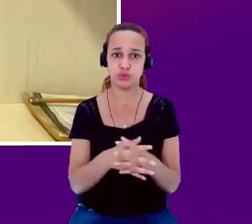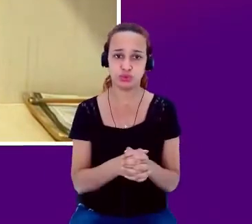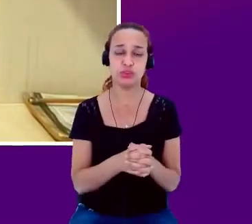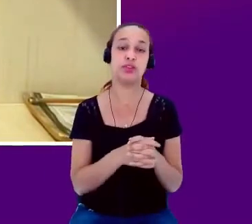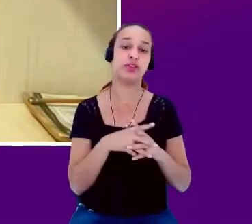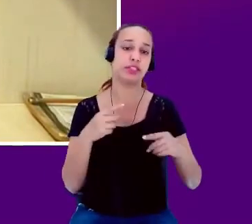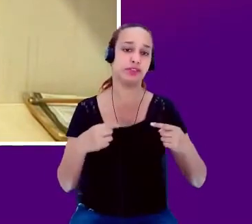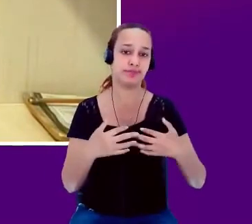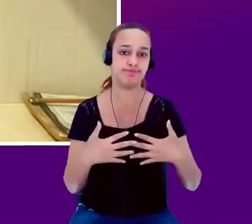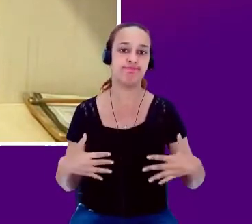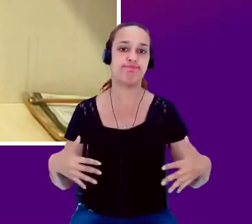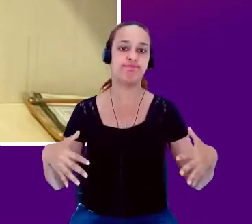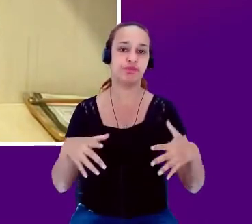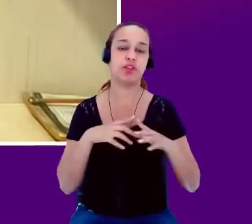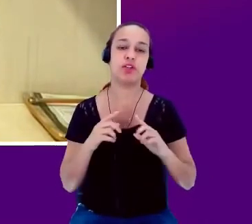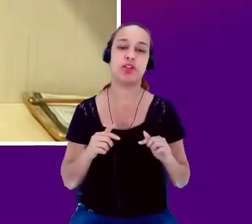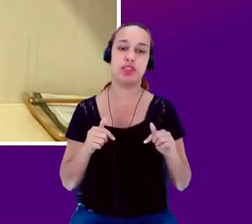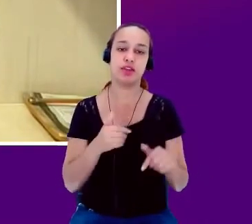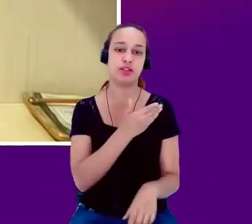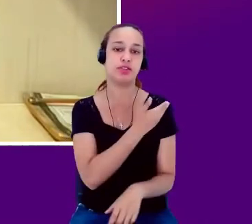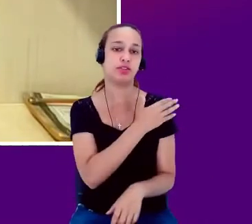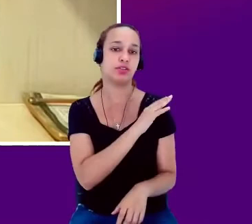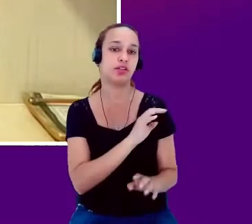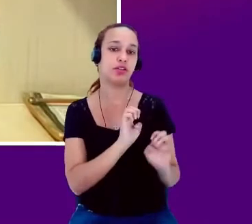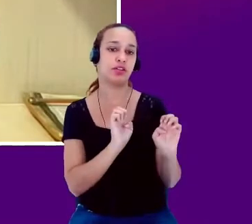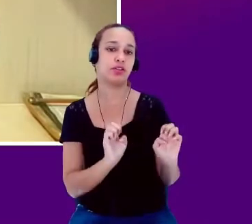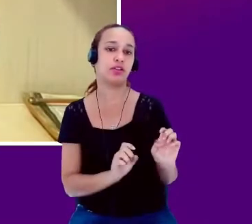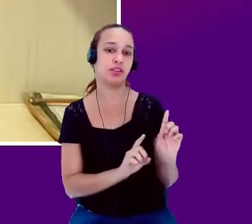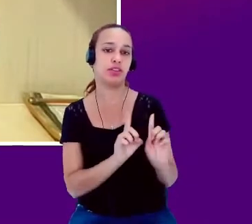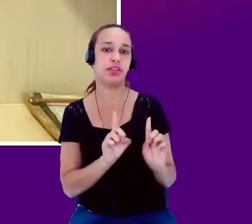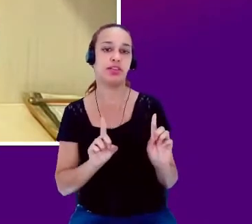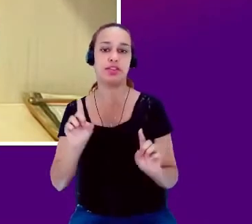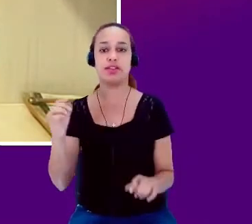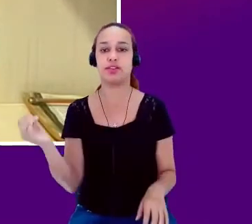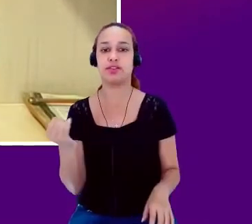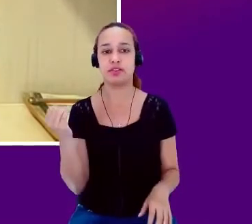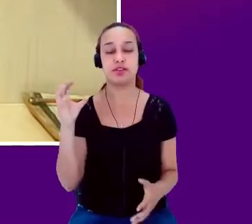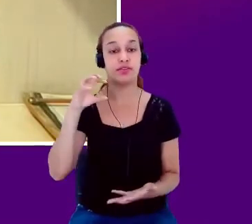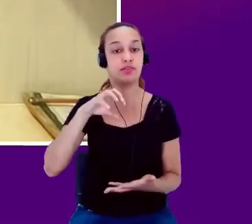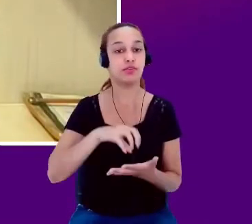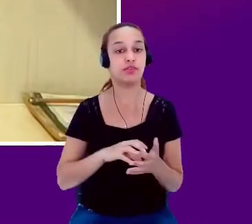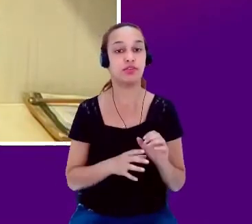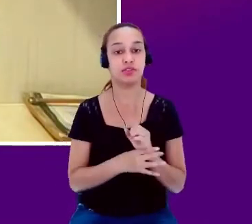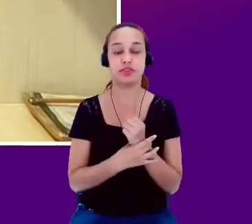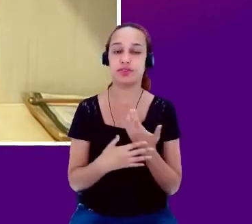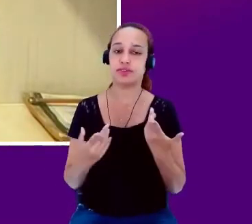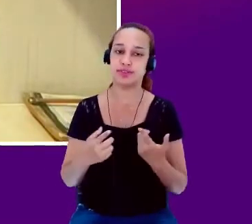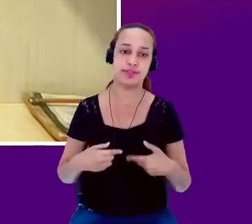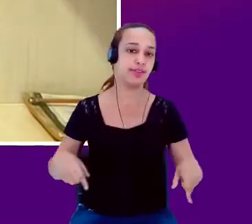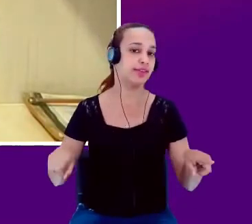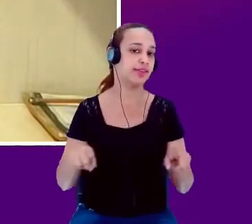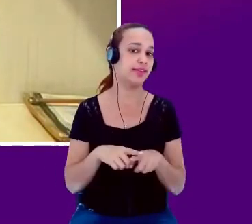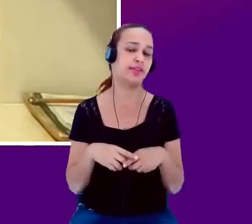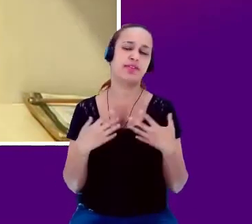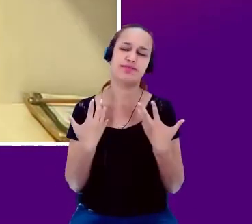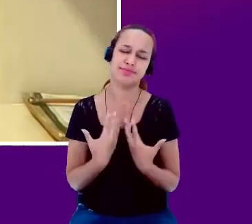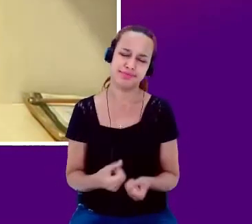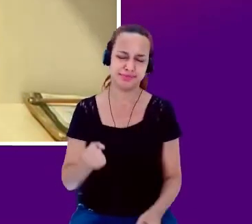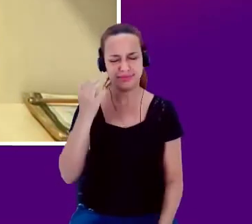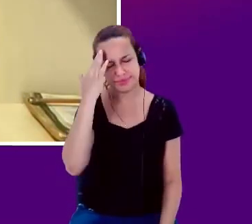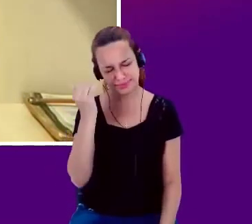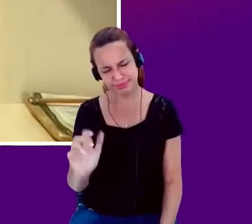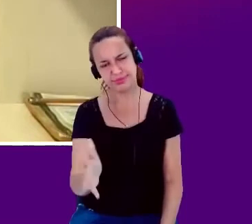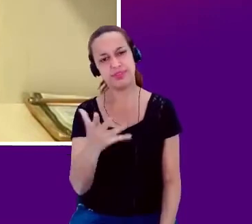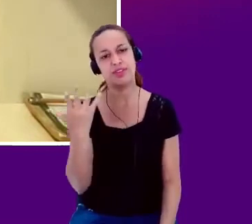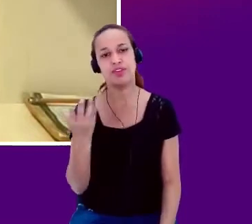painelistas, a discriminação estatística é uma parte essencial do setor de seguros, né? E todo mundo está cansado de saber, por exemplo, que